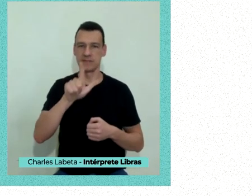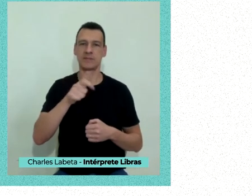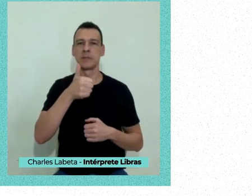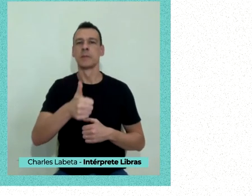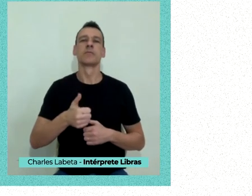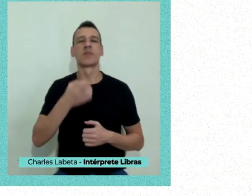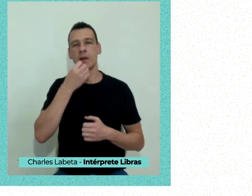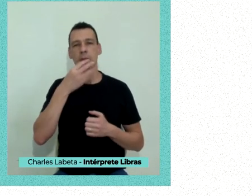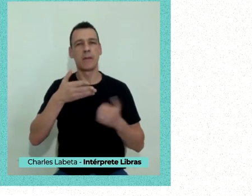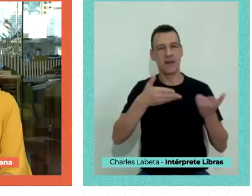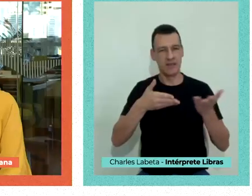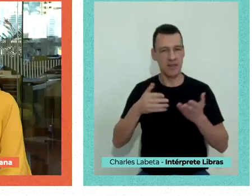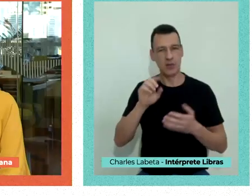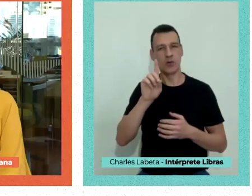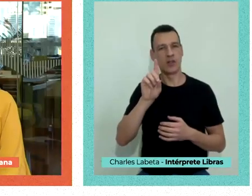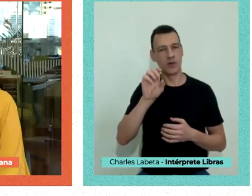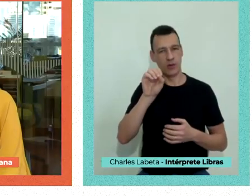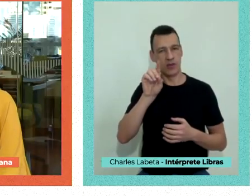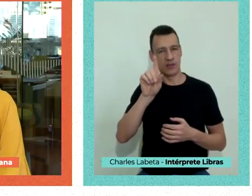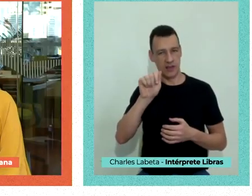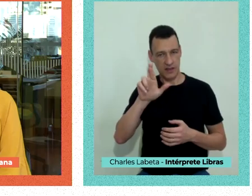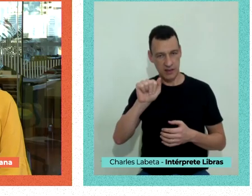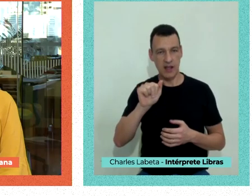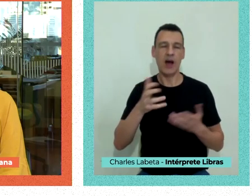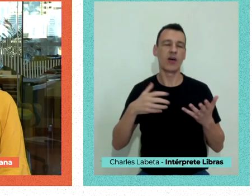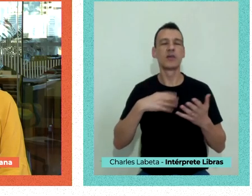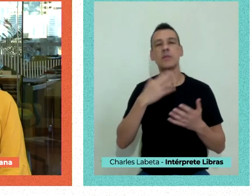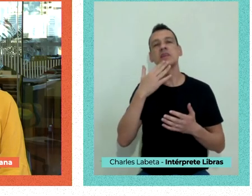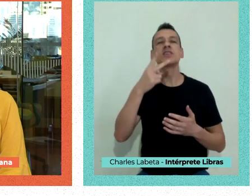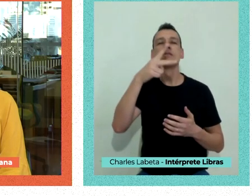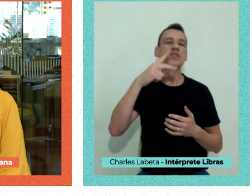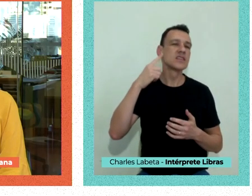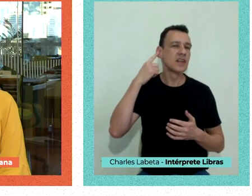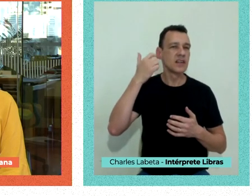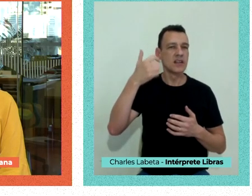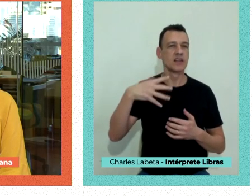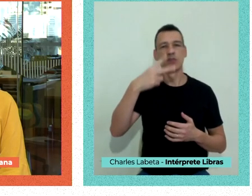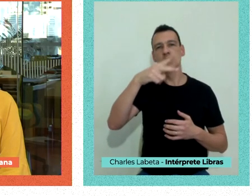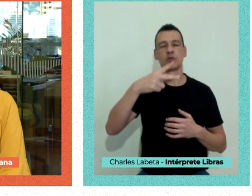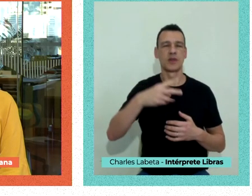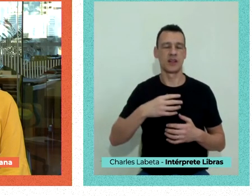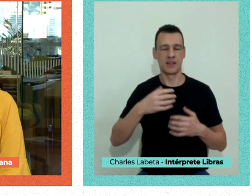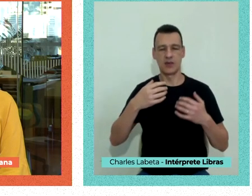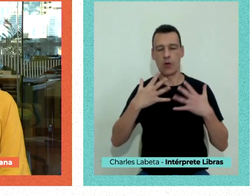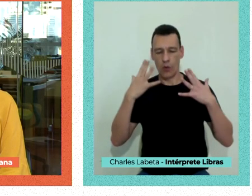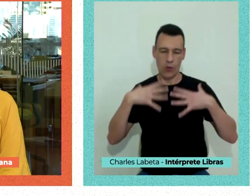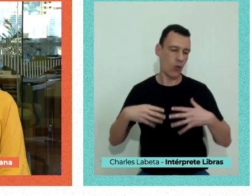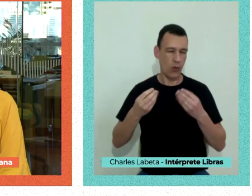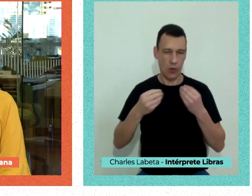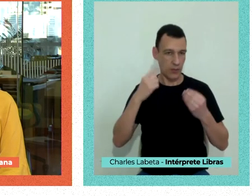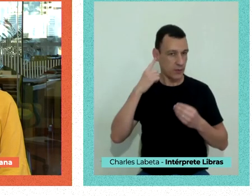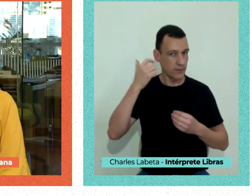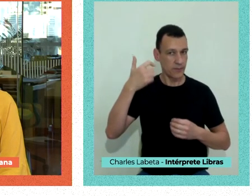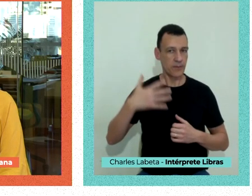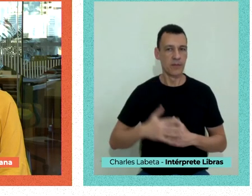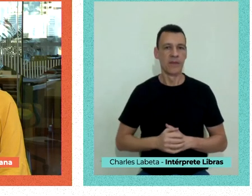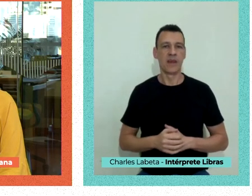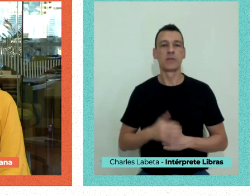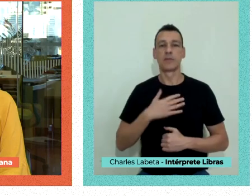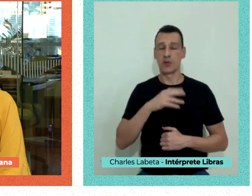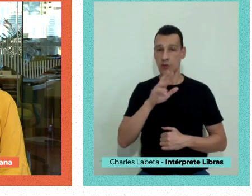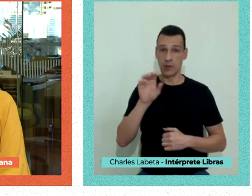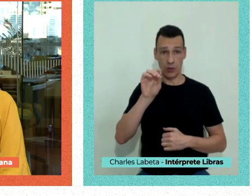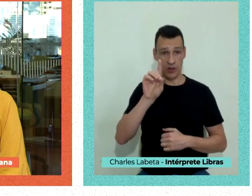de pedir para você fazer a sua audiodescrição. Meu nome é Odara